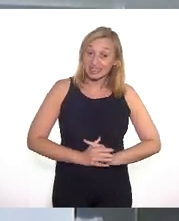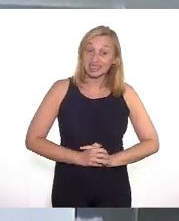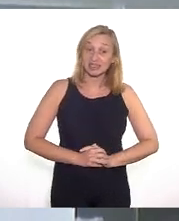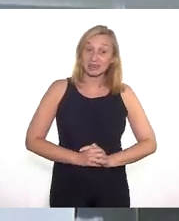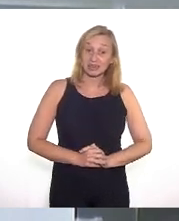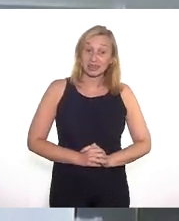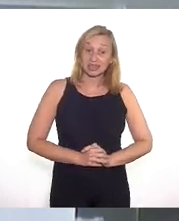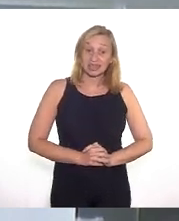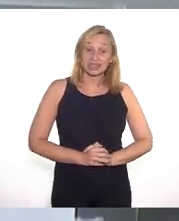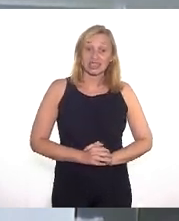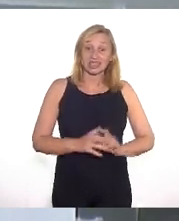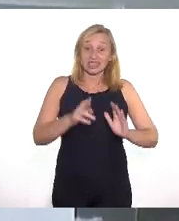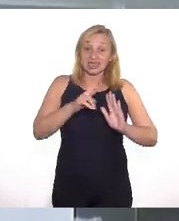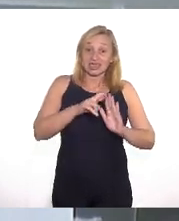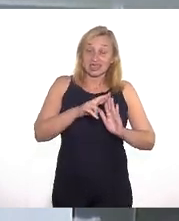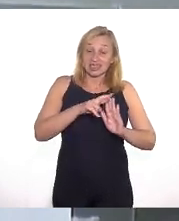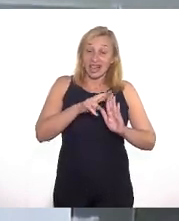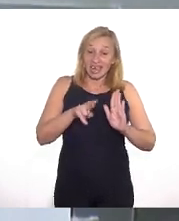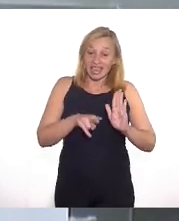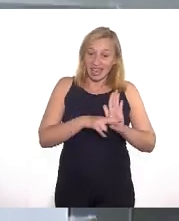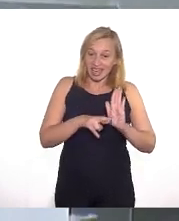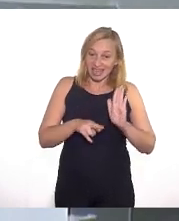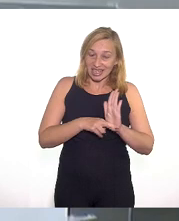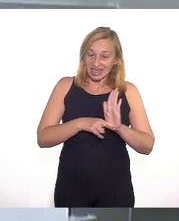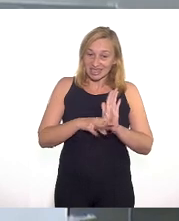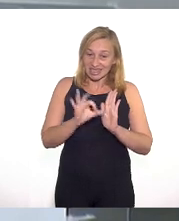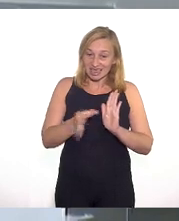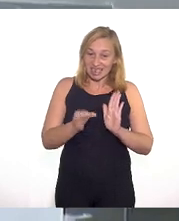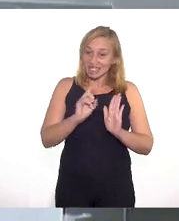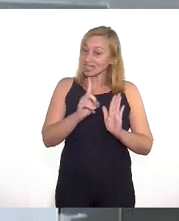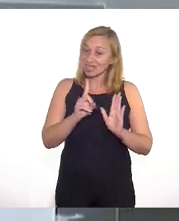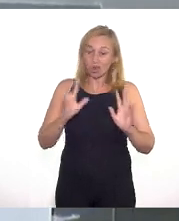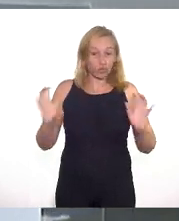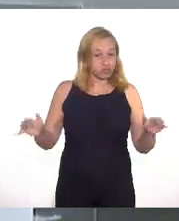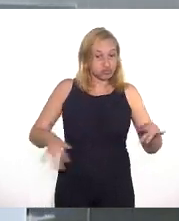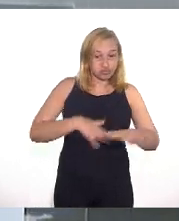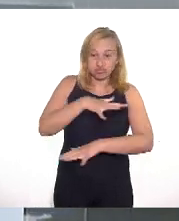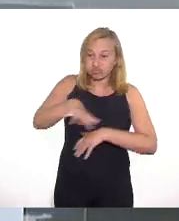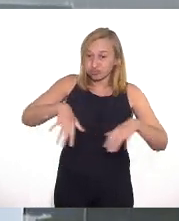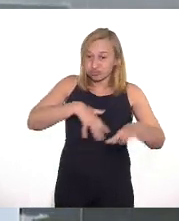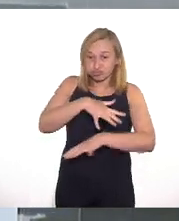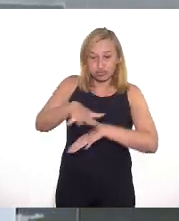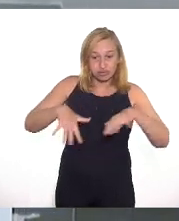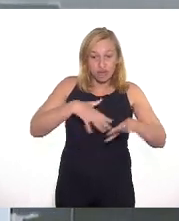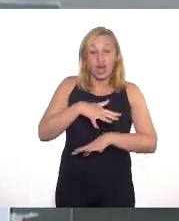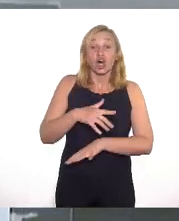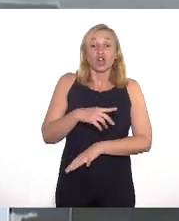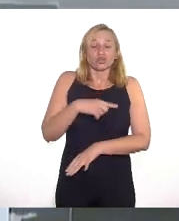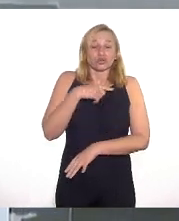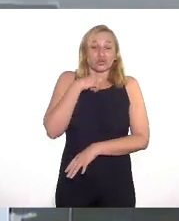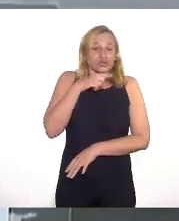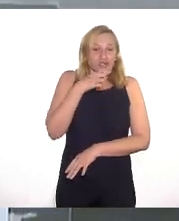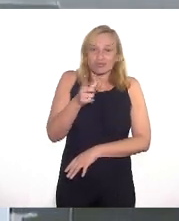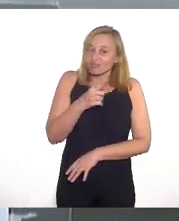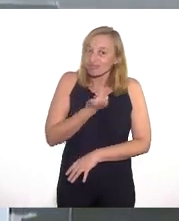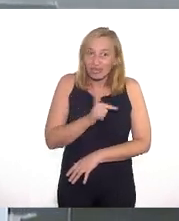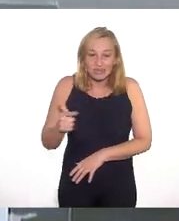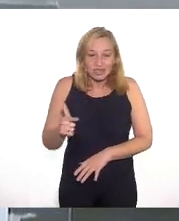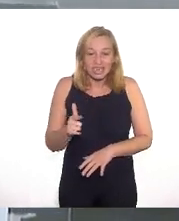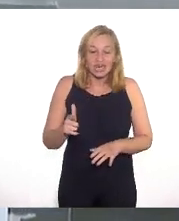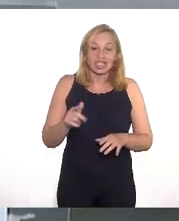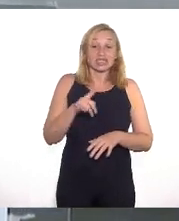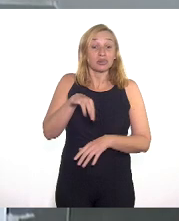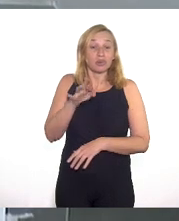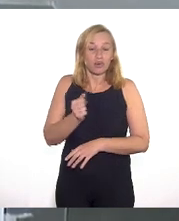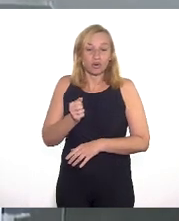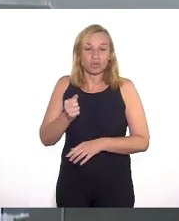E da regra de ouro, que é não causar aglomeração. Eu não tenho dúvida que esse programa